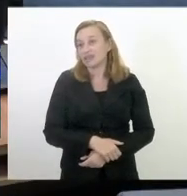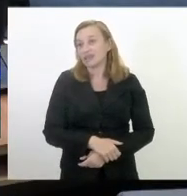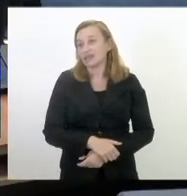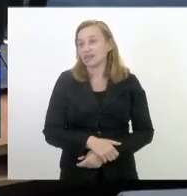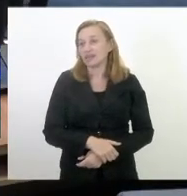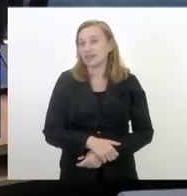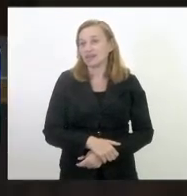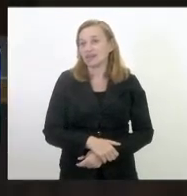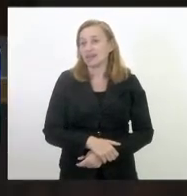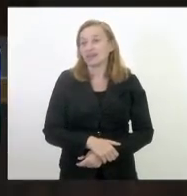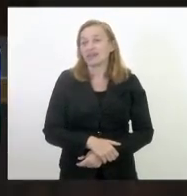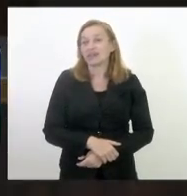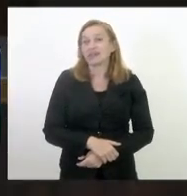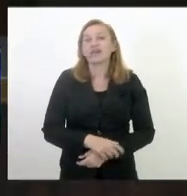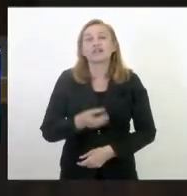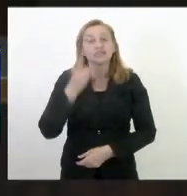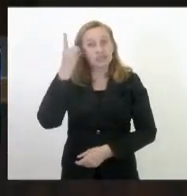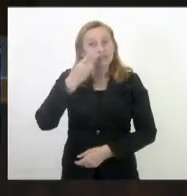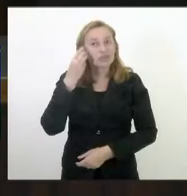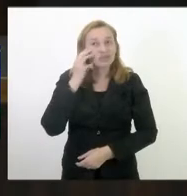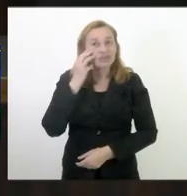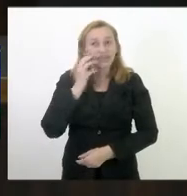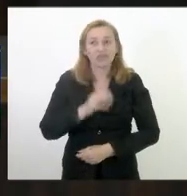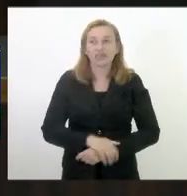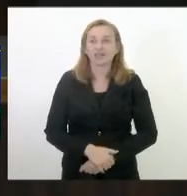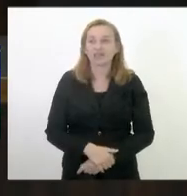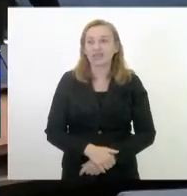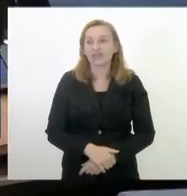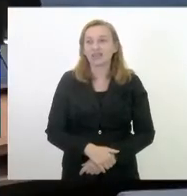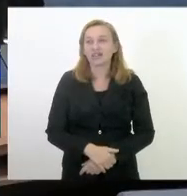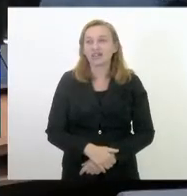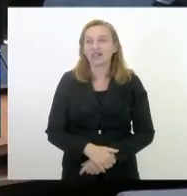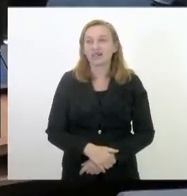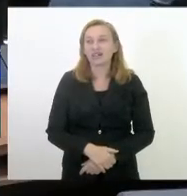Próximo orador inscrito é o nobre deputado Valdec Carneiro.